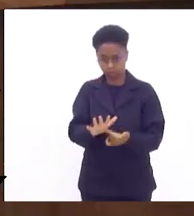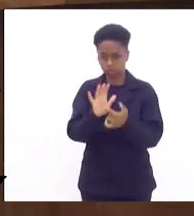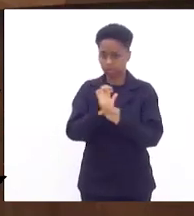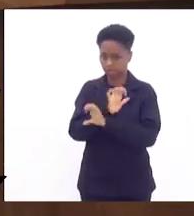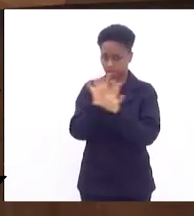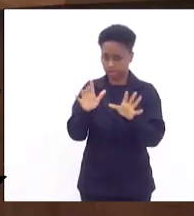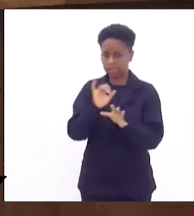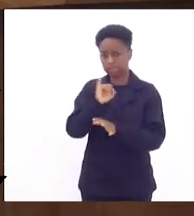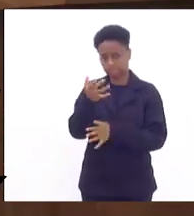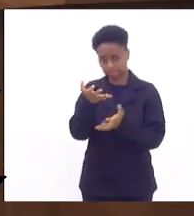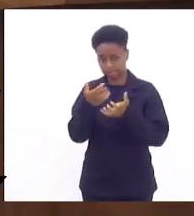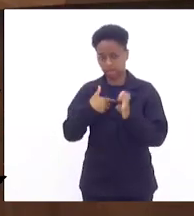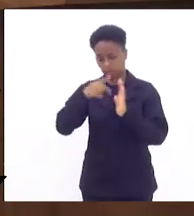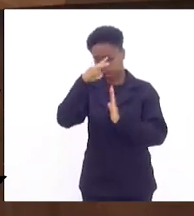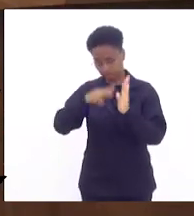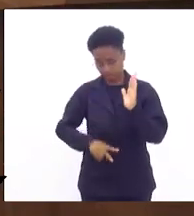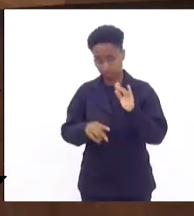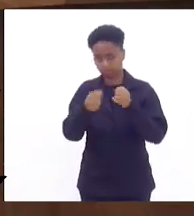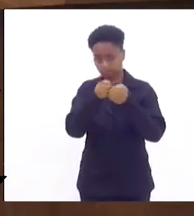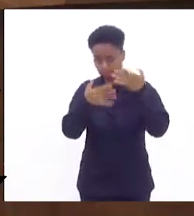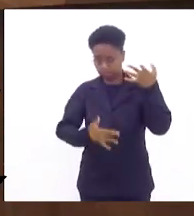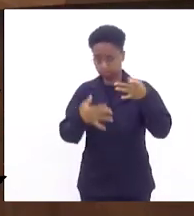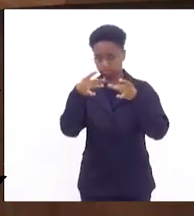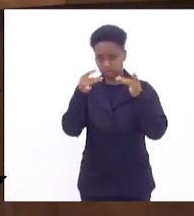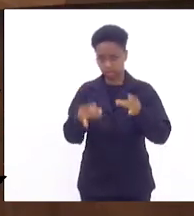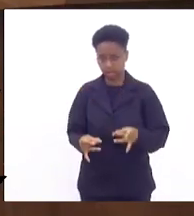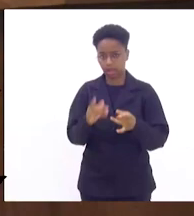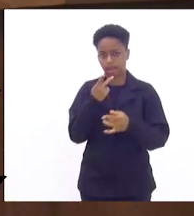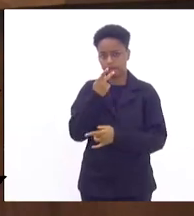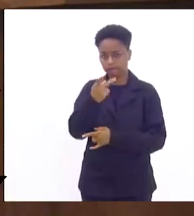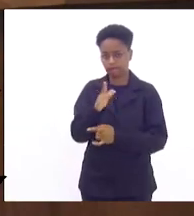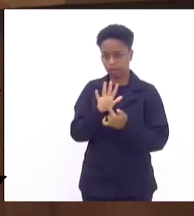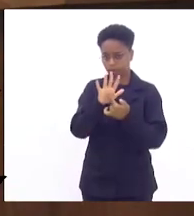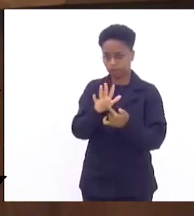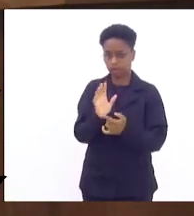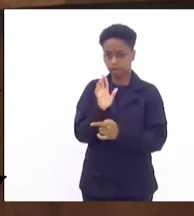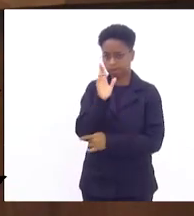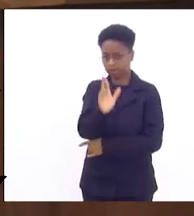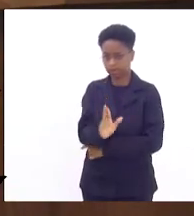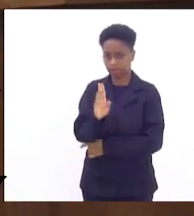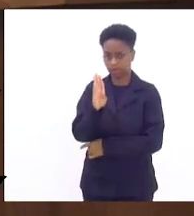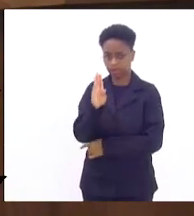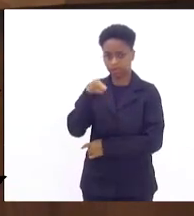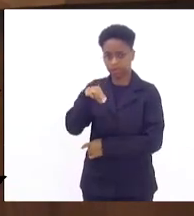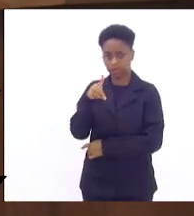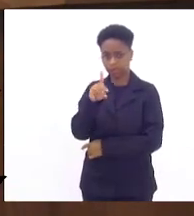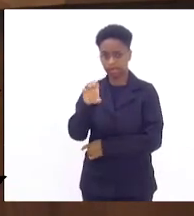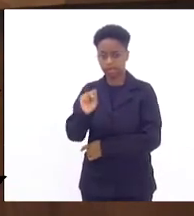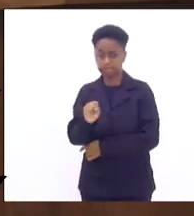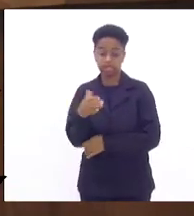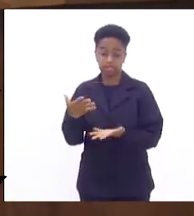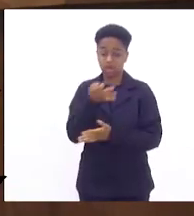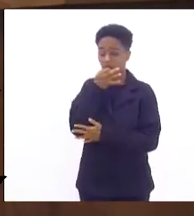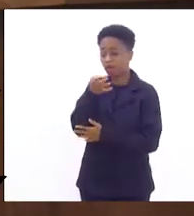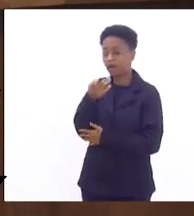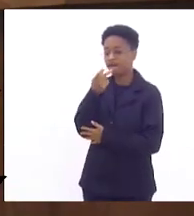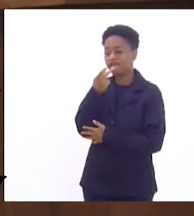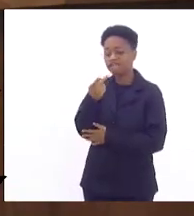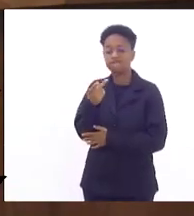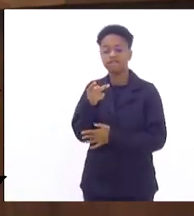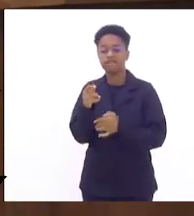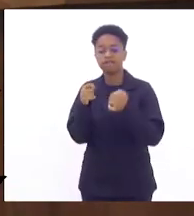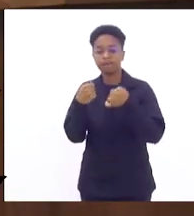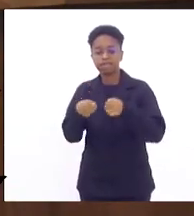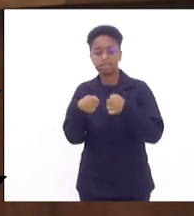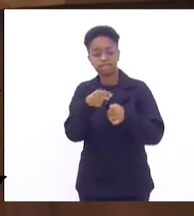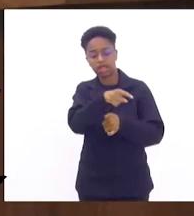Excelência quiser, eu leio aqui com todas as letras, a fala do representante do BNDES. Então, esse argumento de que, olha, faça fossa filtro